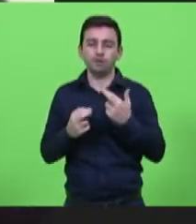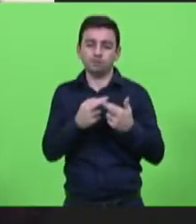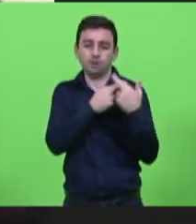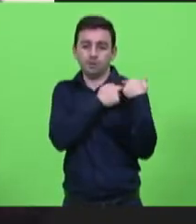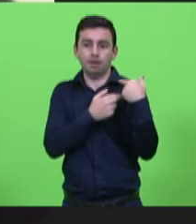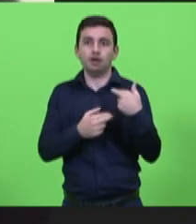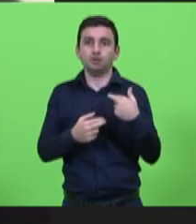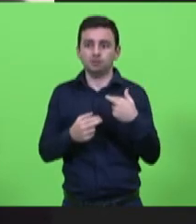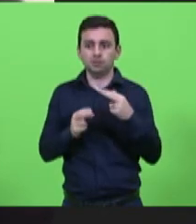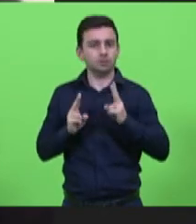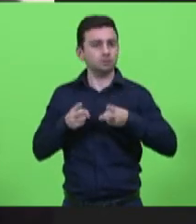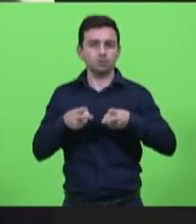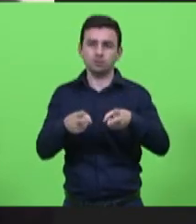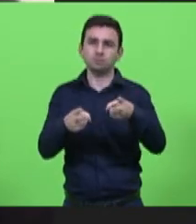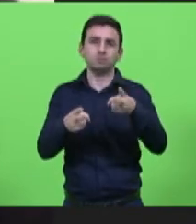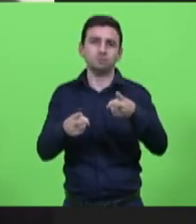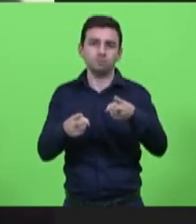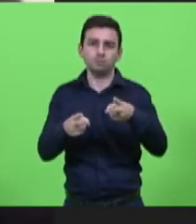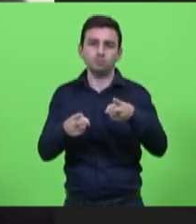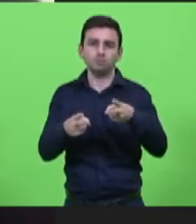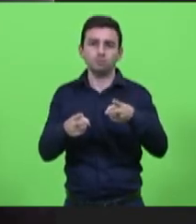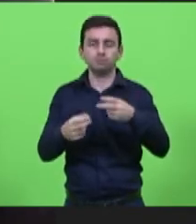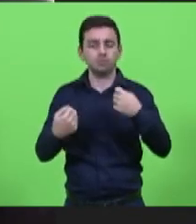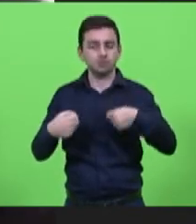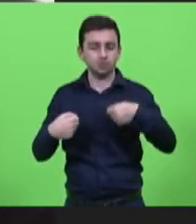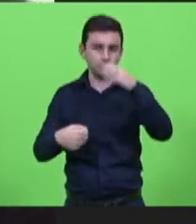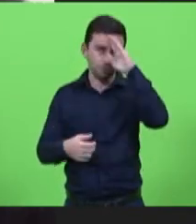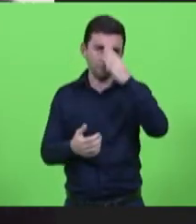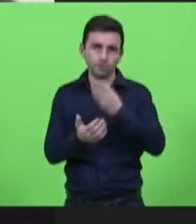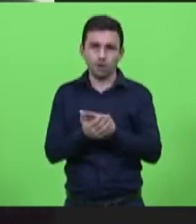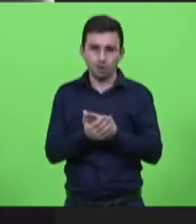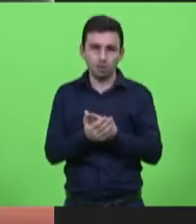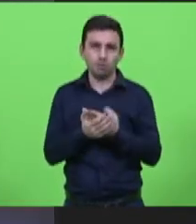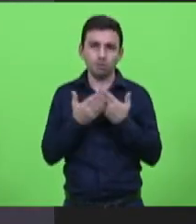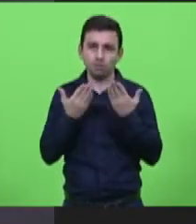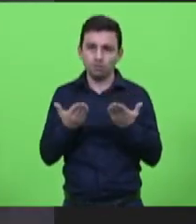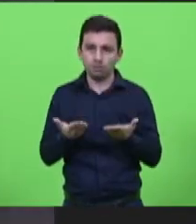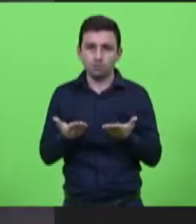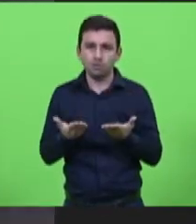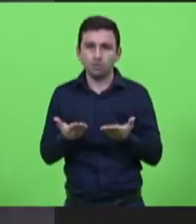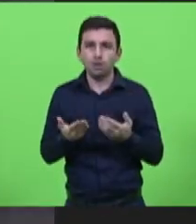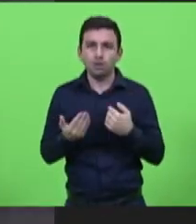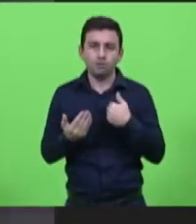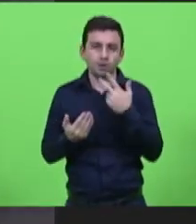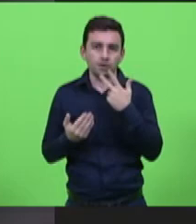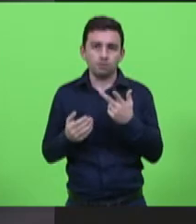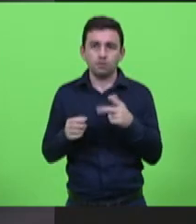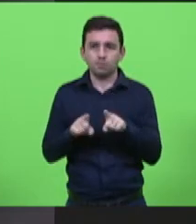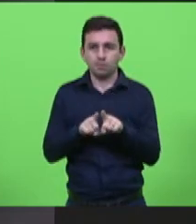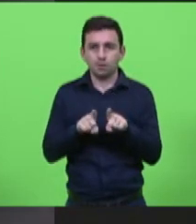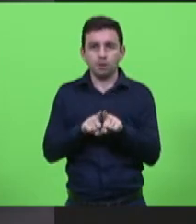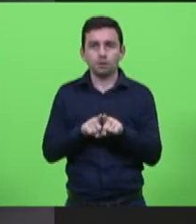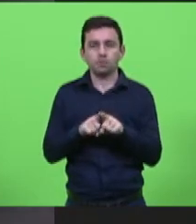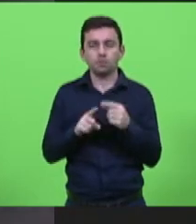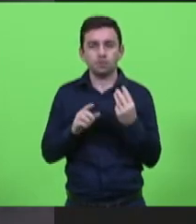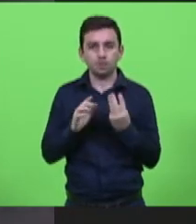certeza podemos confiar nesse setor tão importante. E também cito aqui o terceiro setor,